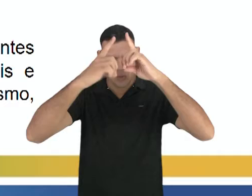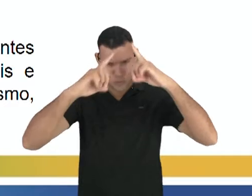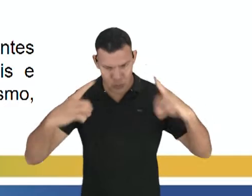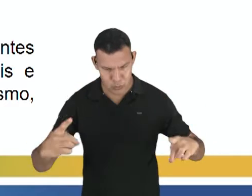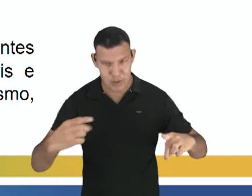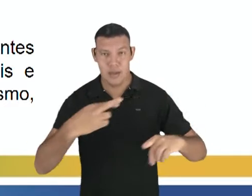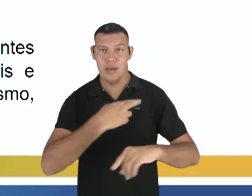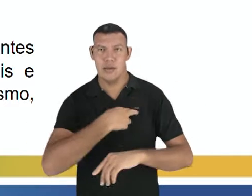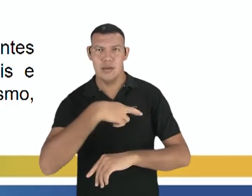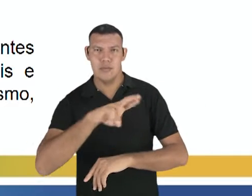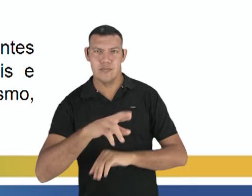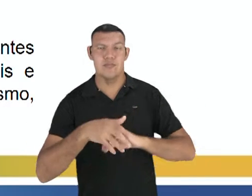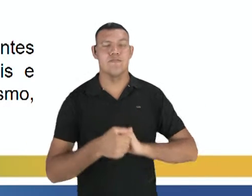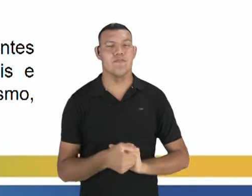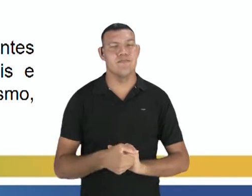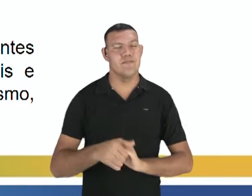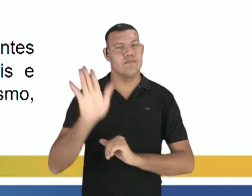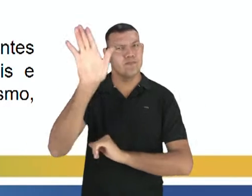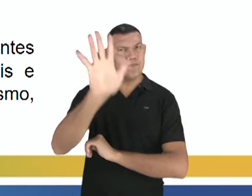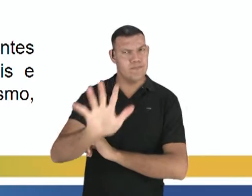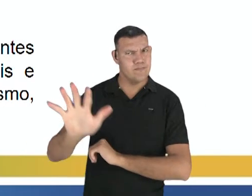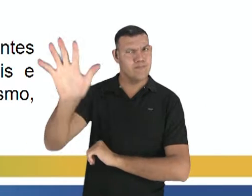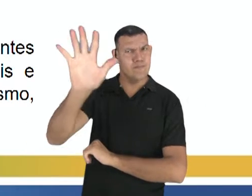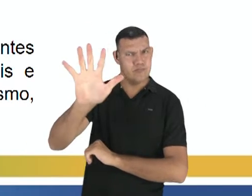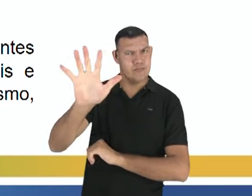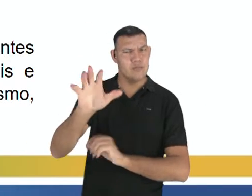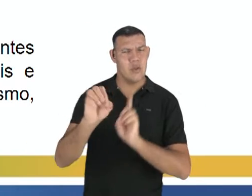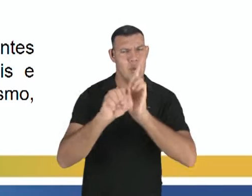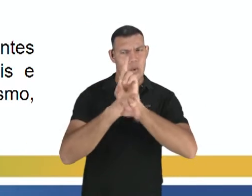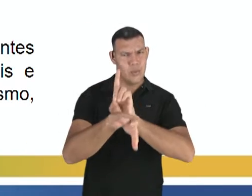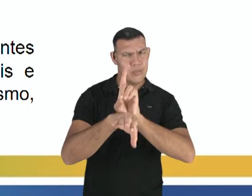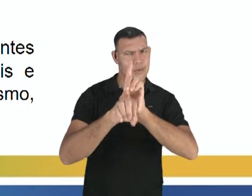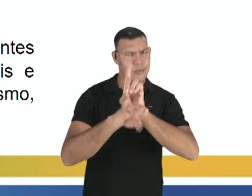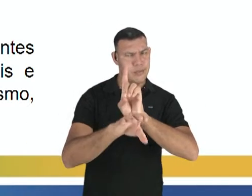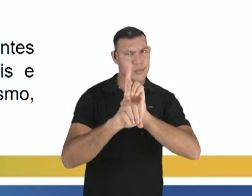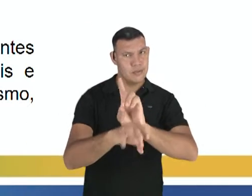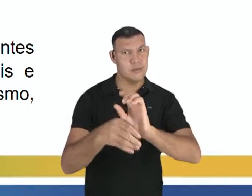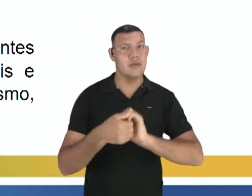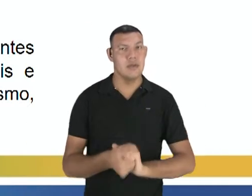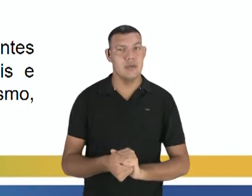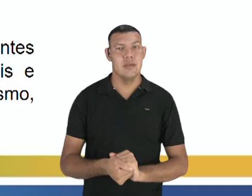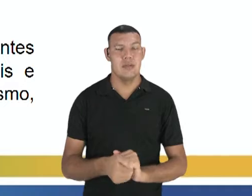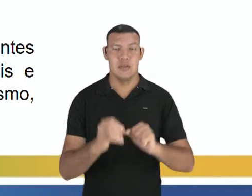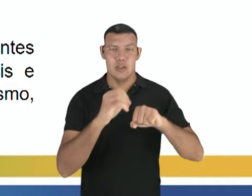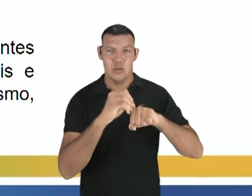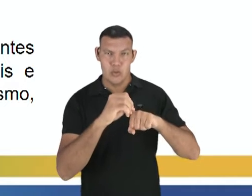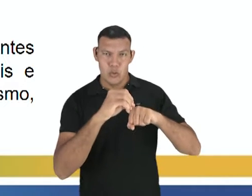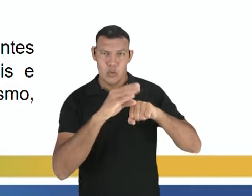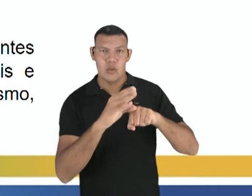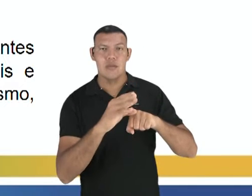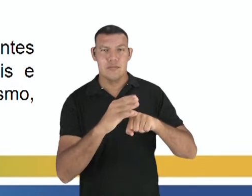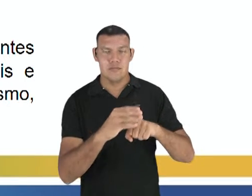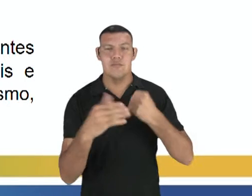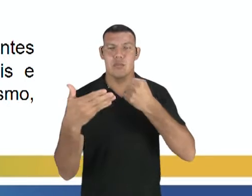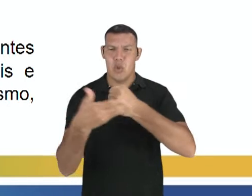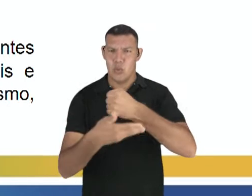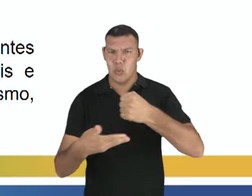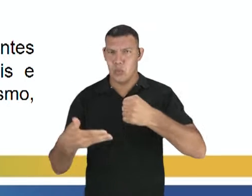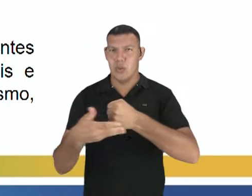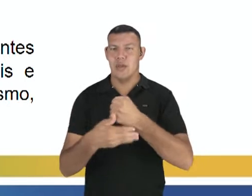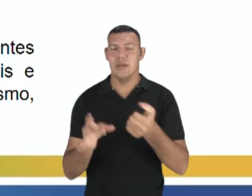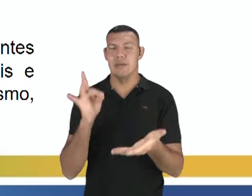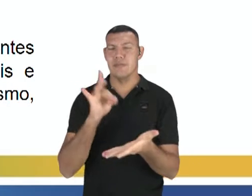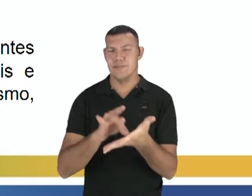as religiões, né, geralmente, elas doutrinam, elas ensinam o seu conhecimento e se fundamentam